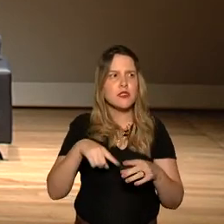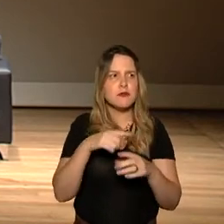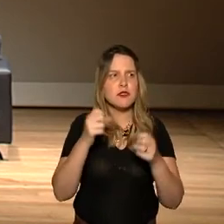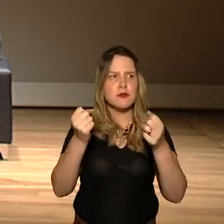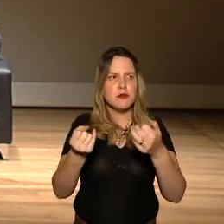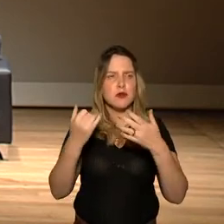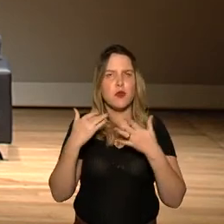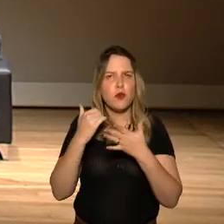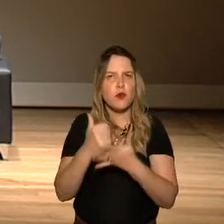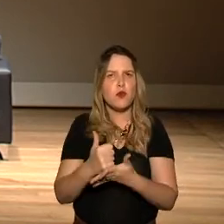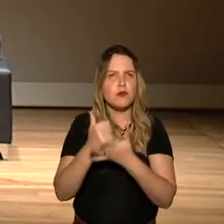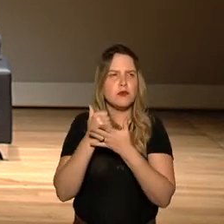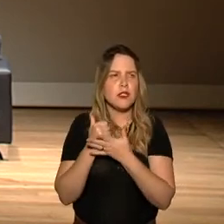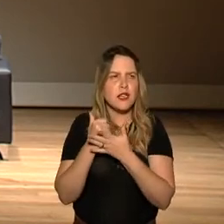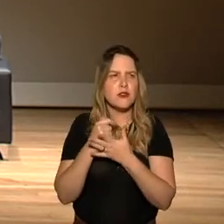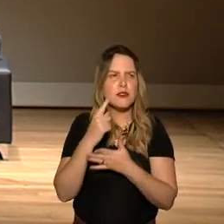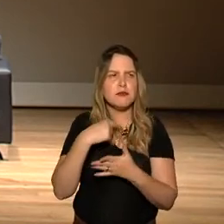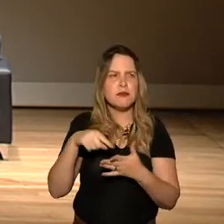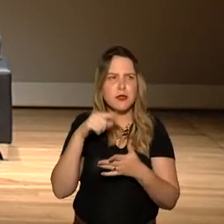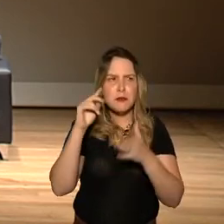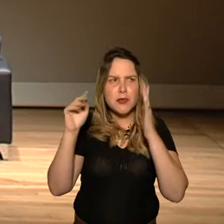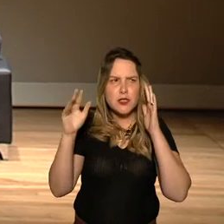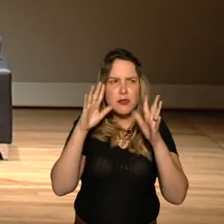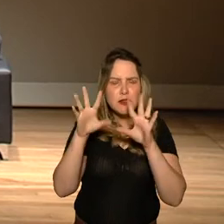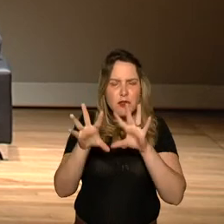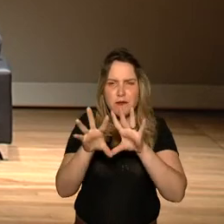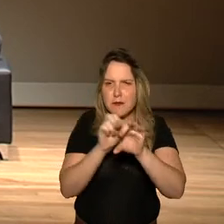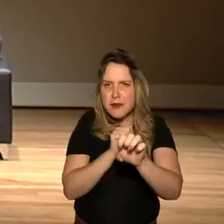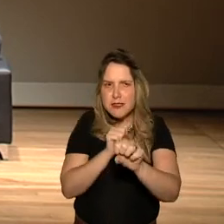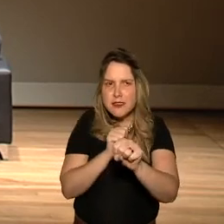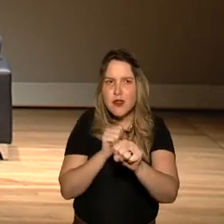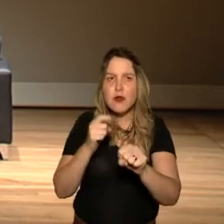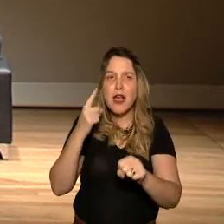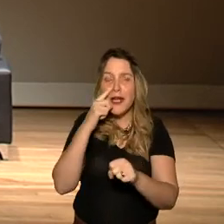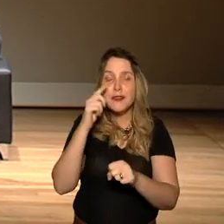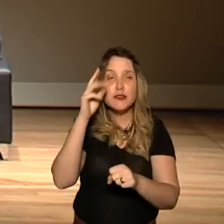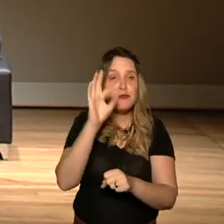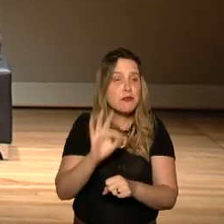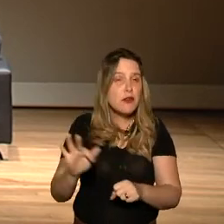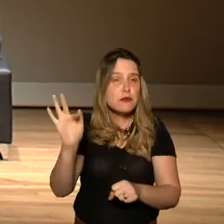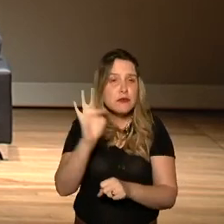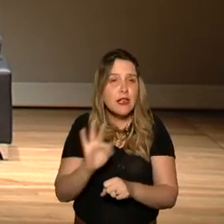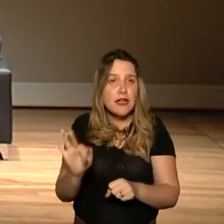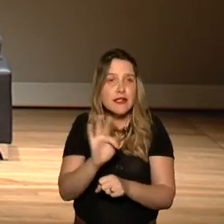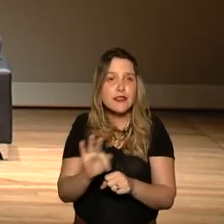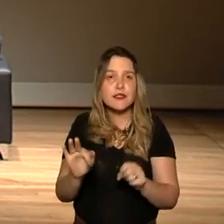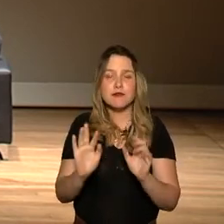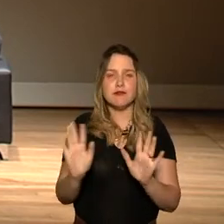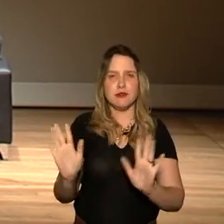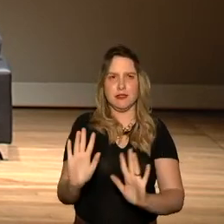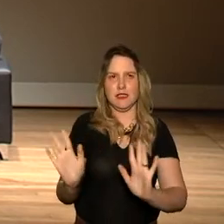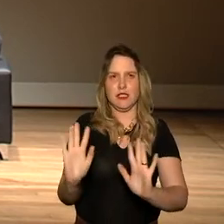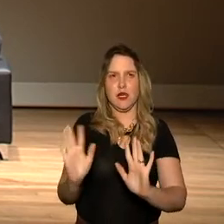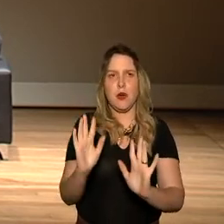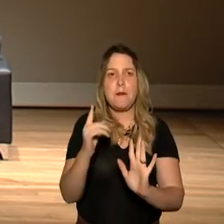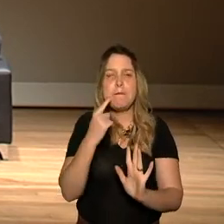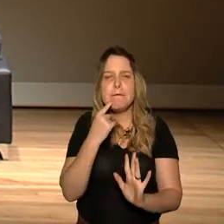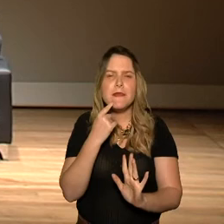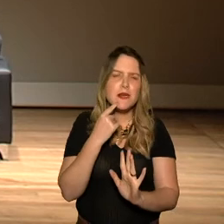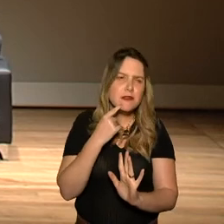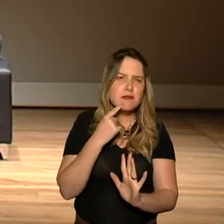a gente não ficar pensando nessa formação tão formal também né então uma